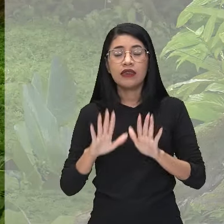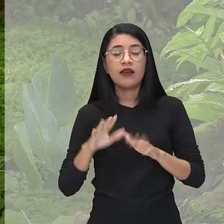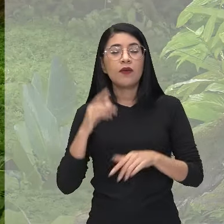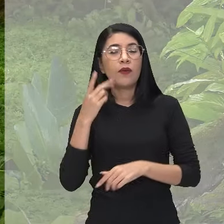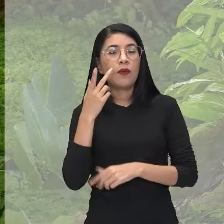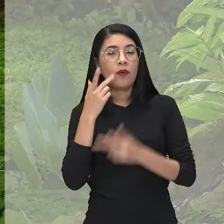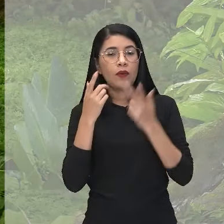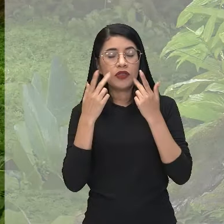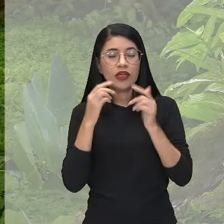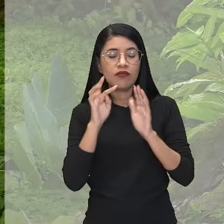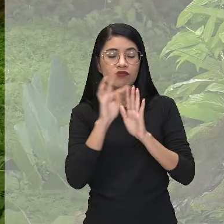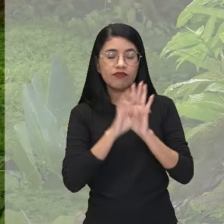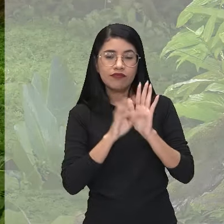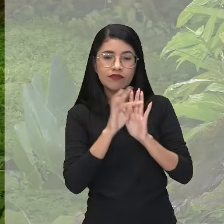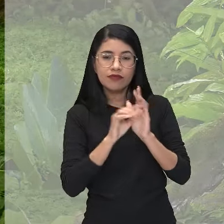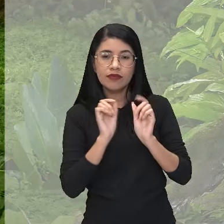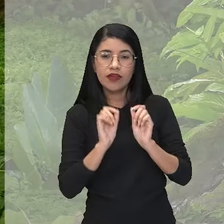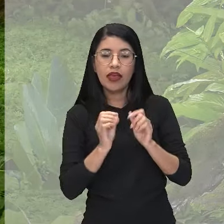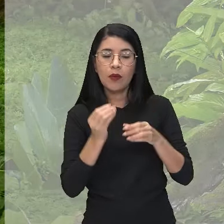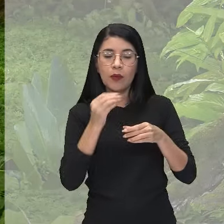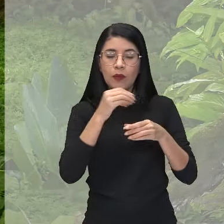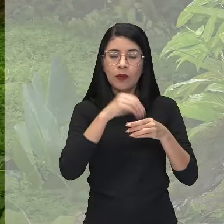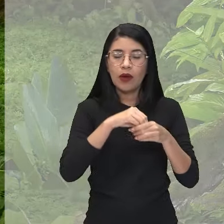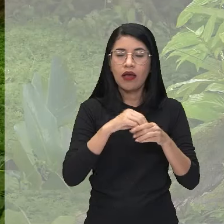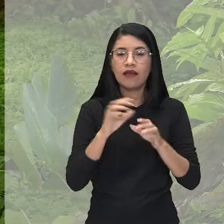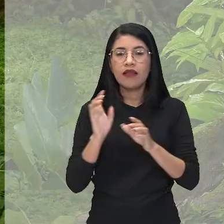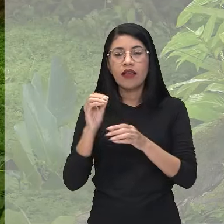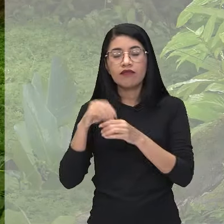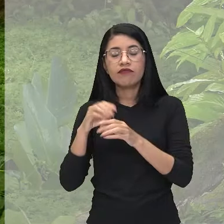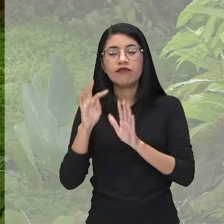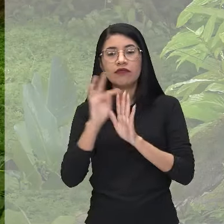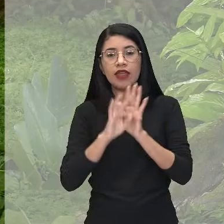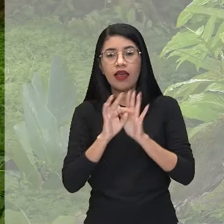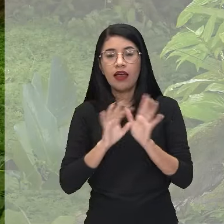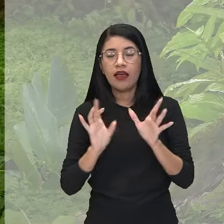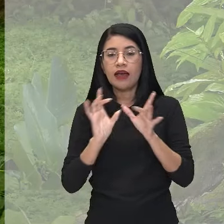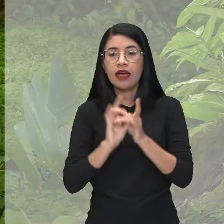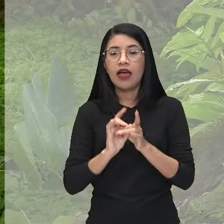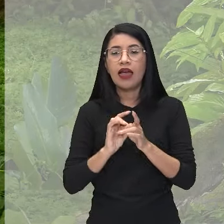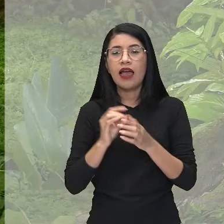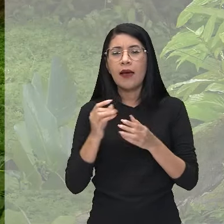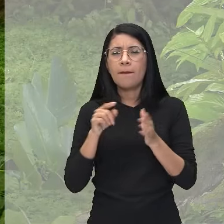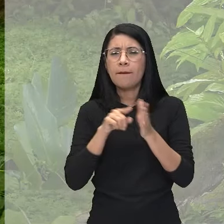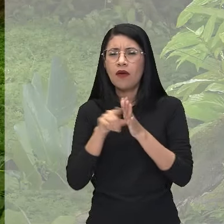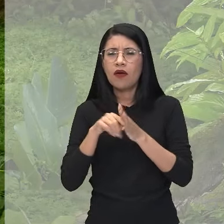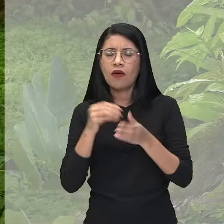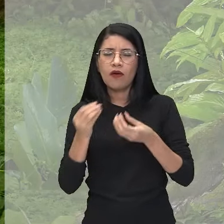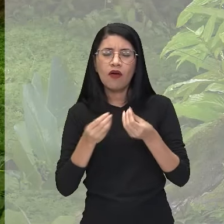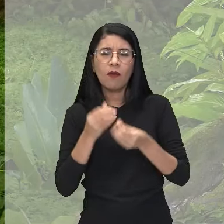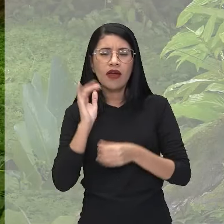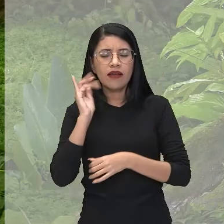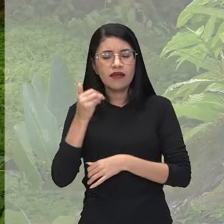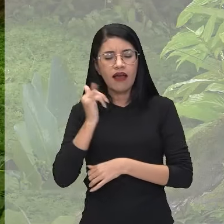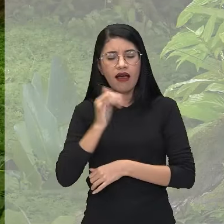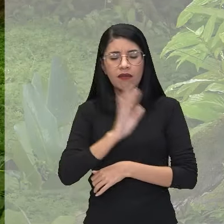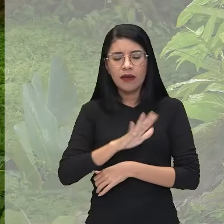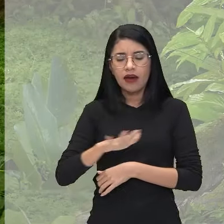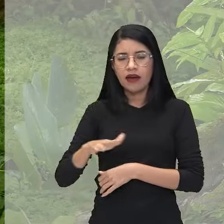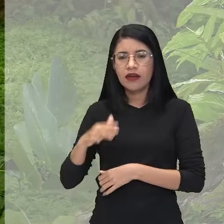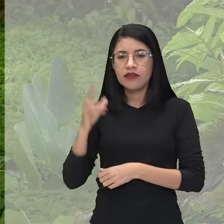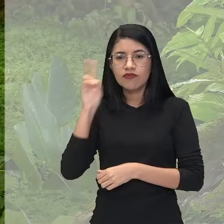texto dentro do texto, o teatro dentro do teatro. E questiona a própria maneira de contar histórias às crianças, tá?